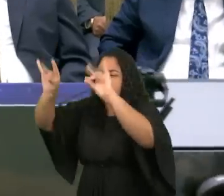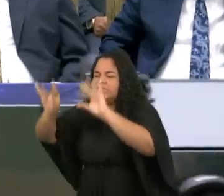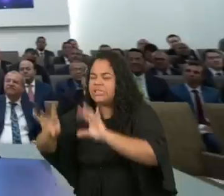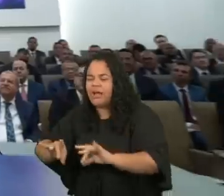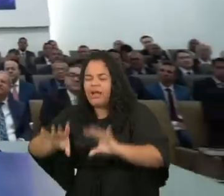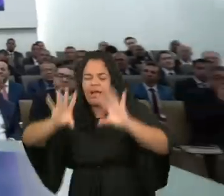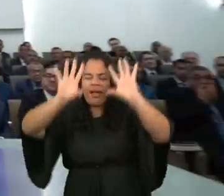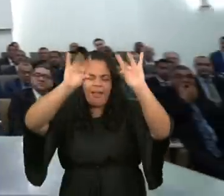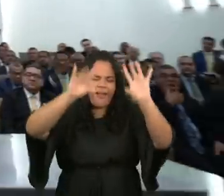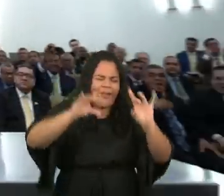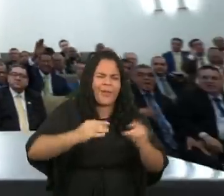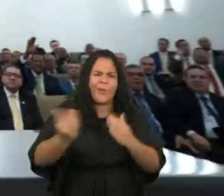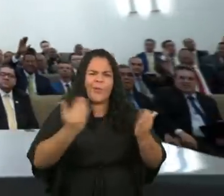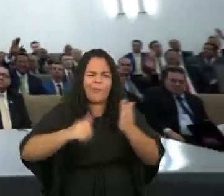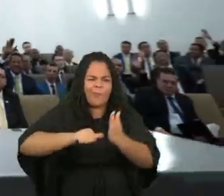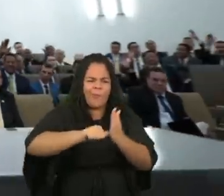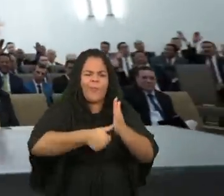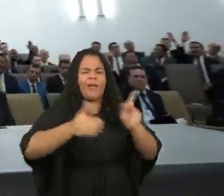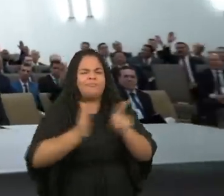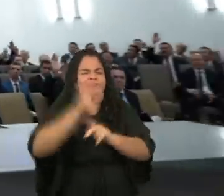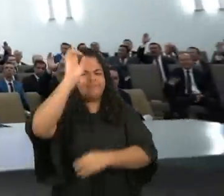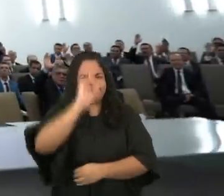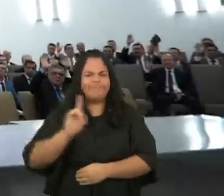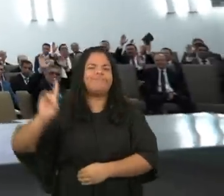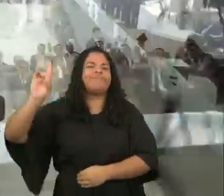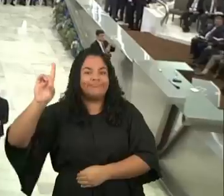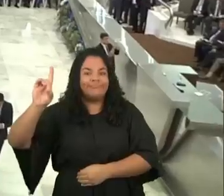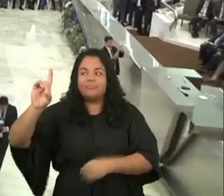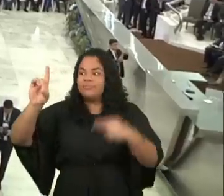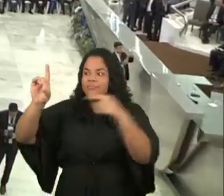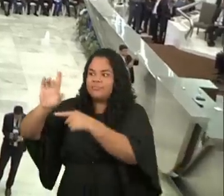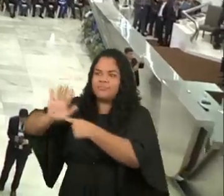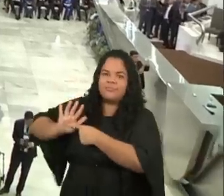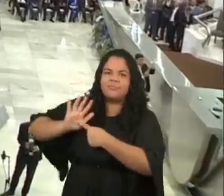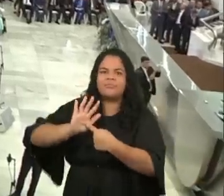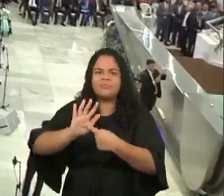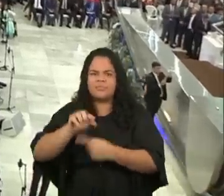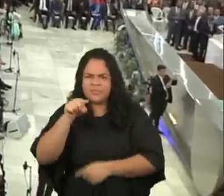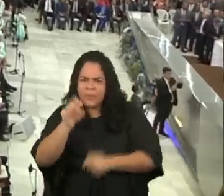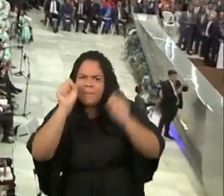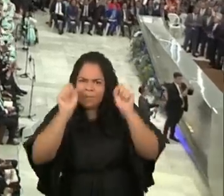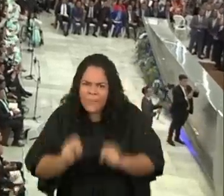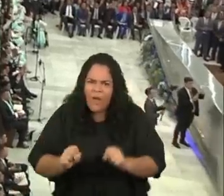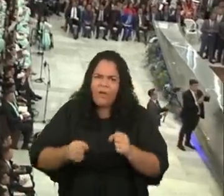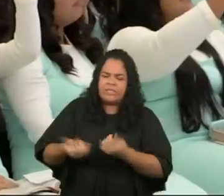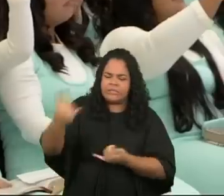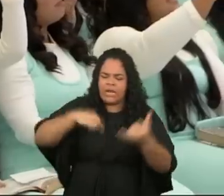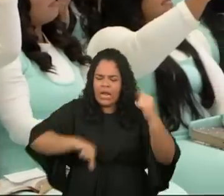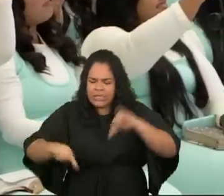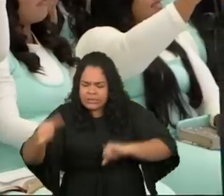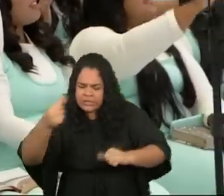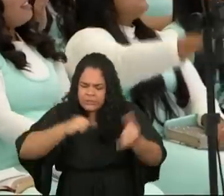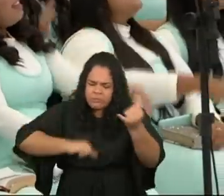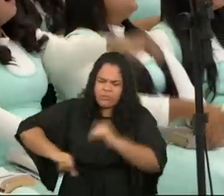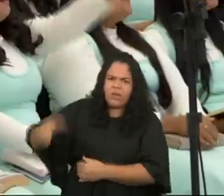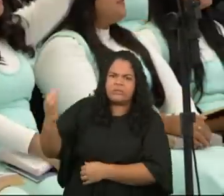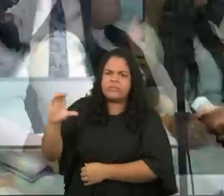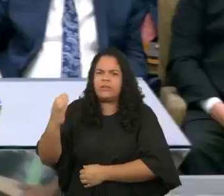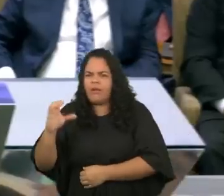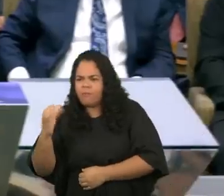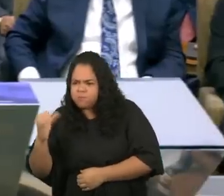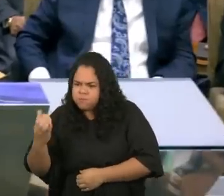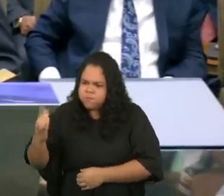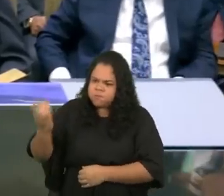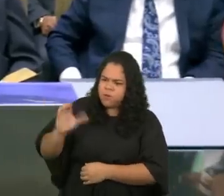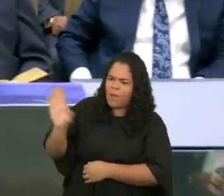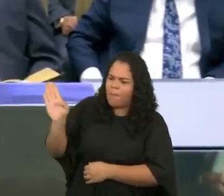acha, se buscar me acha, se buscar me acha. Onde? Na biologia, na física, na química, na quântica. Eu estou lá,